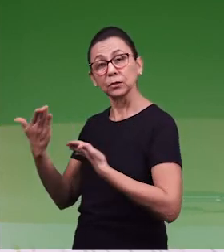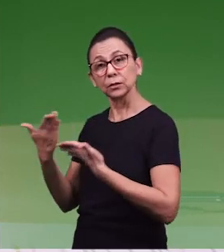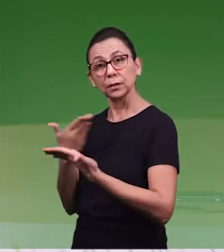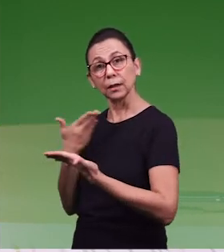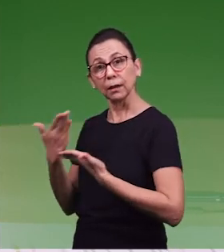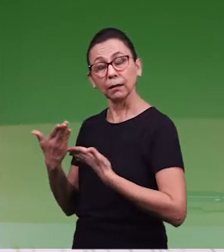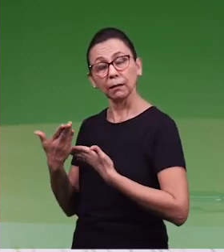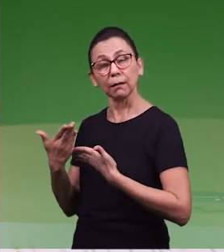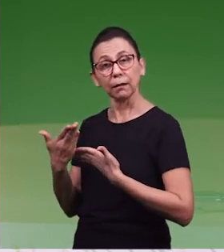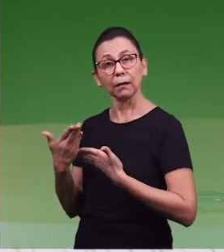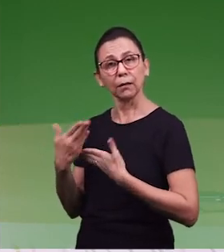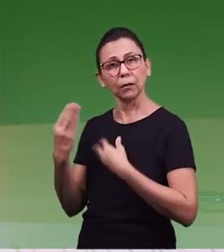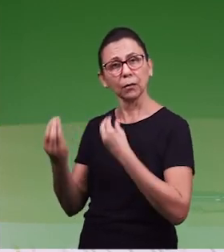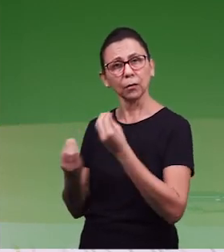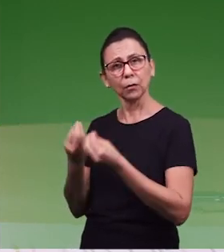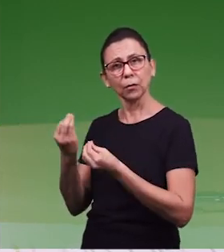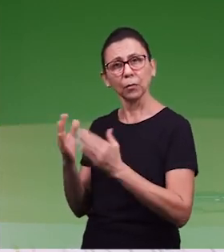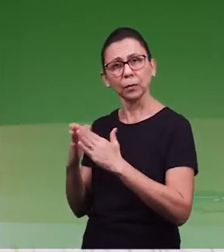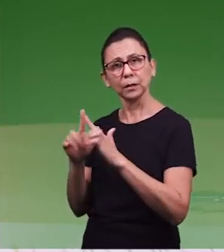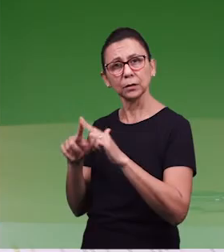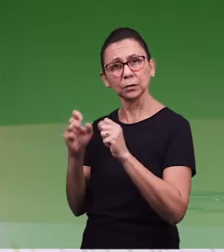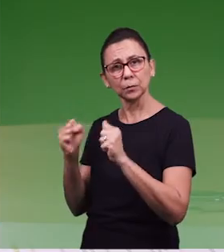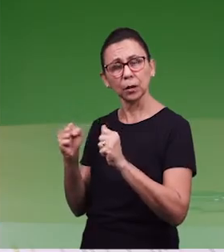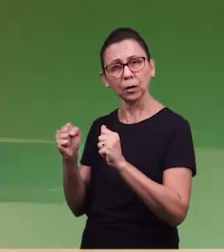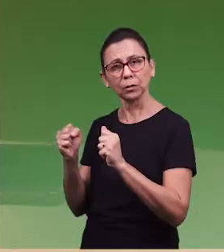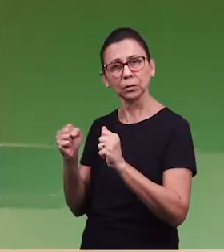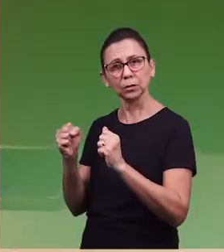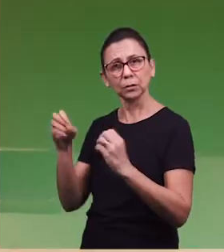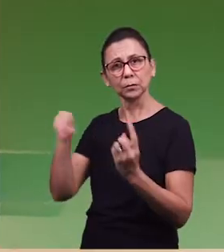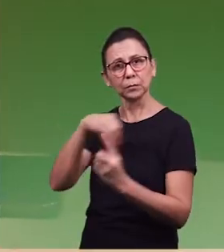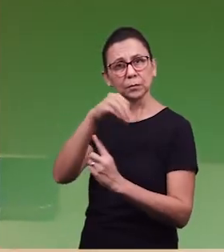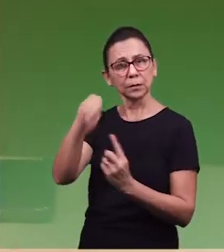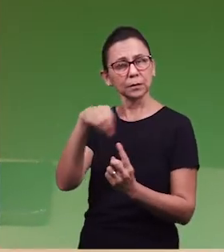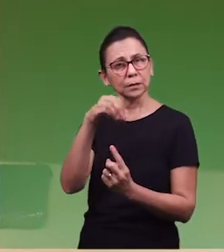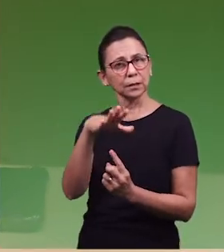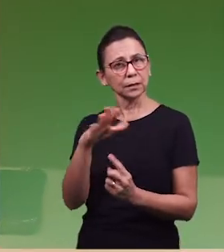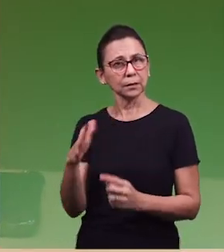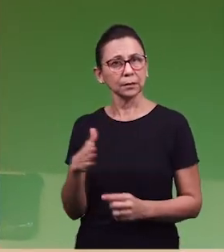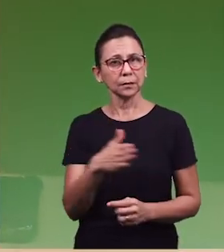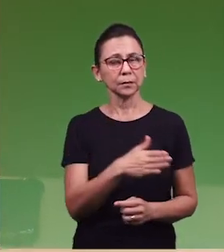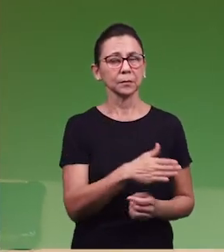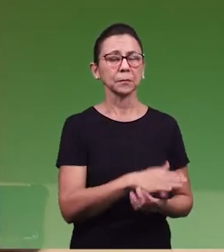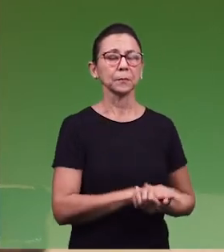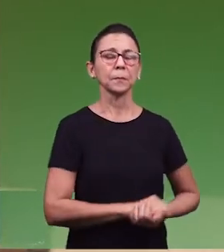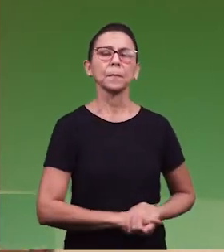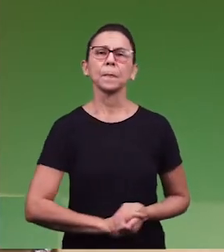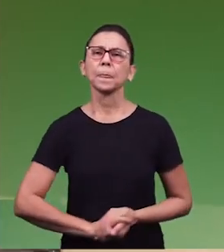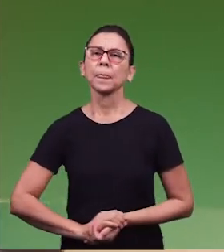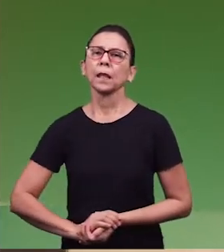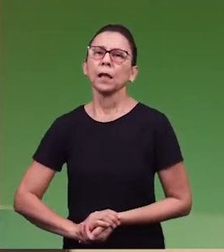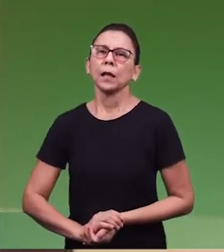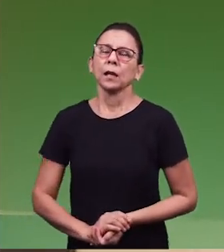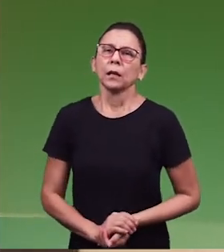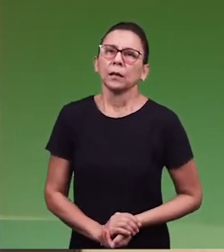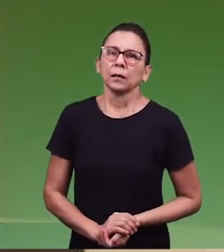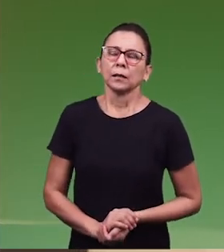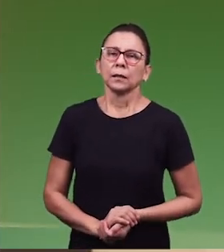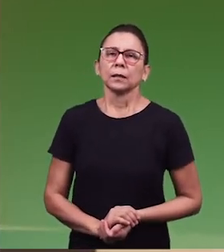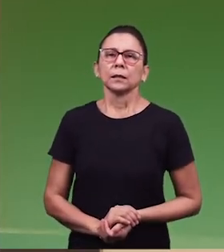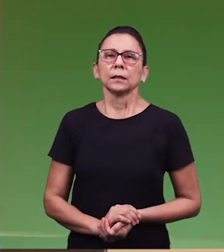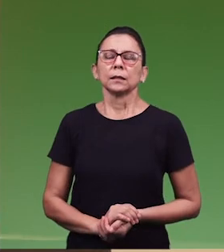graça? Bom, na verdade, pastor Josias, existe uma palavra-chave